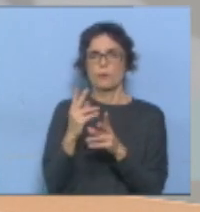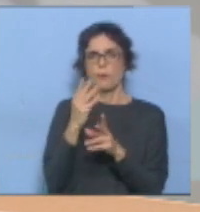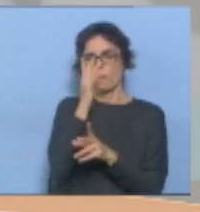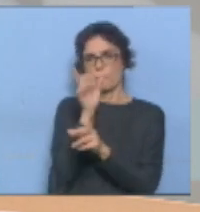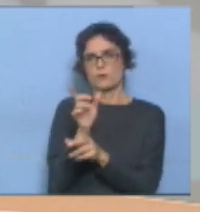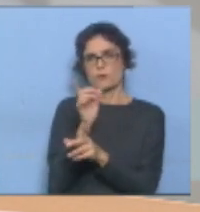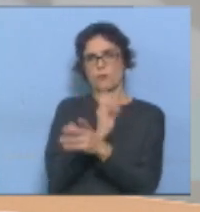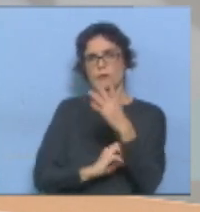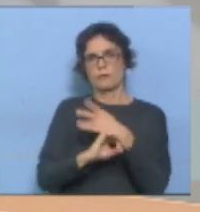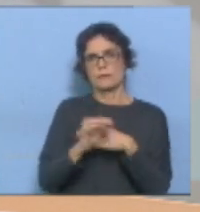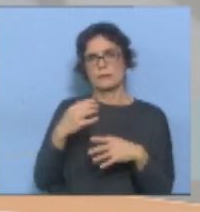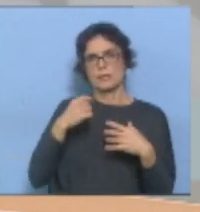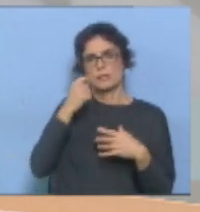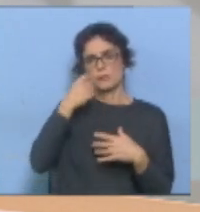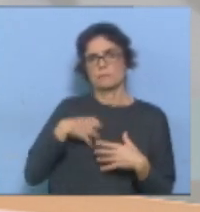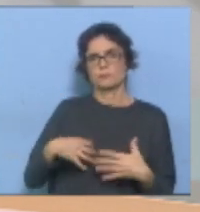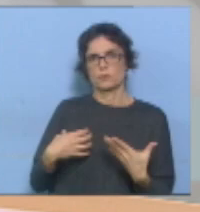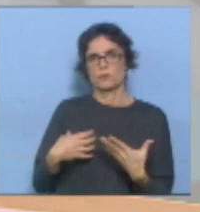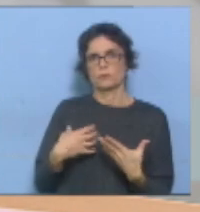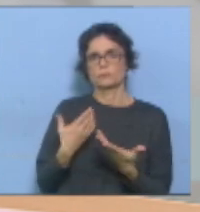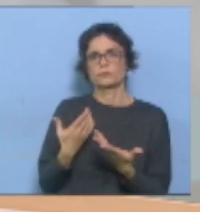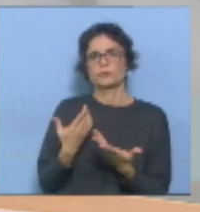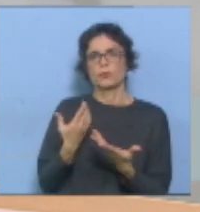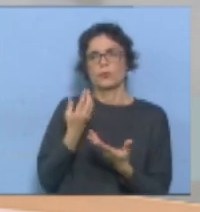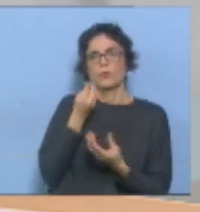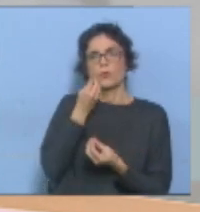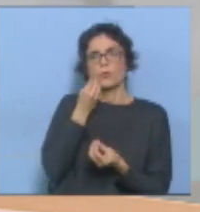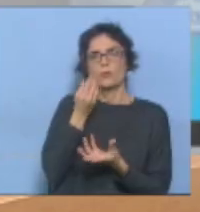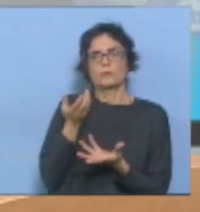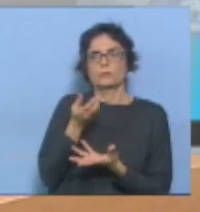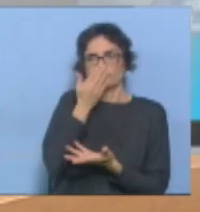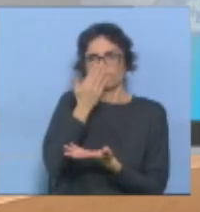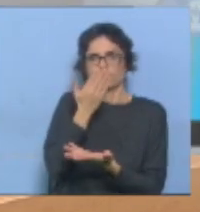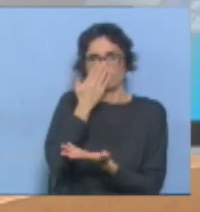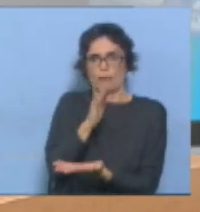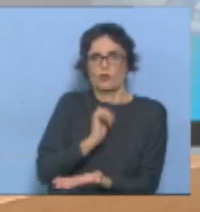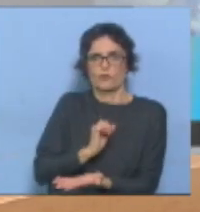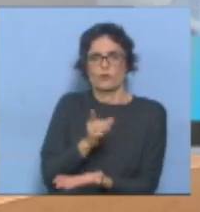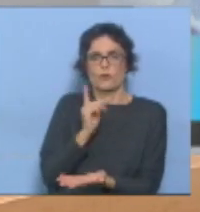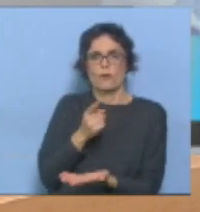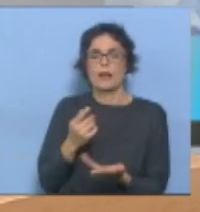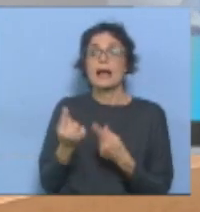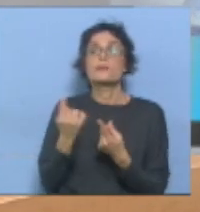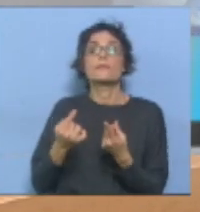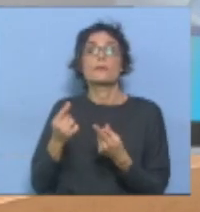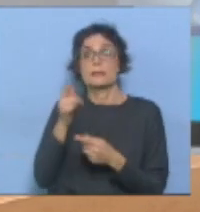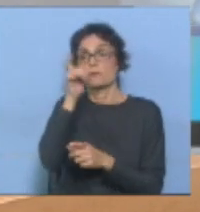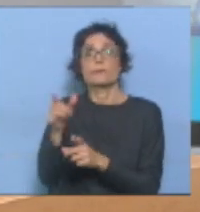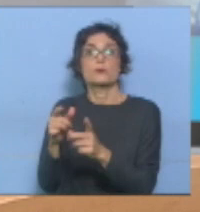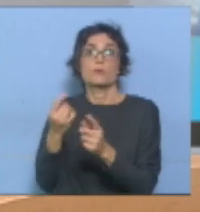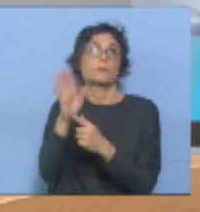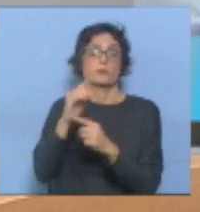Com deficiência física é muito importante falar com a própria pessoa. Muitas vezes as pessoas estão em cadeiras de rodas ou têm auxiliares técnicos. É muito